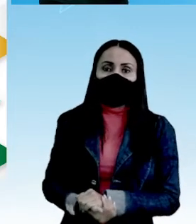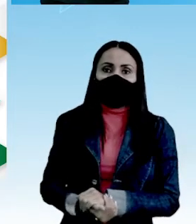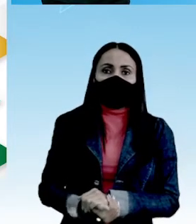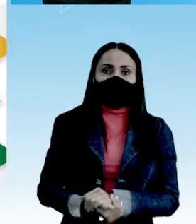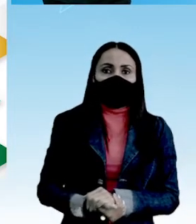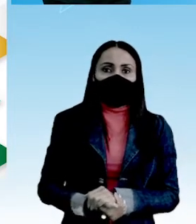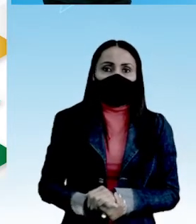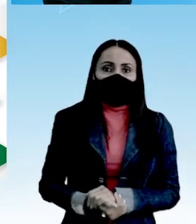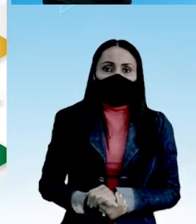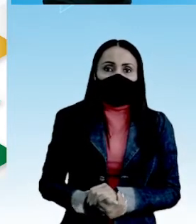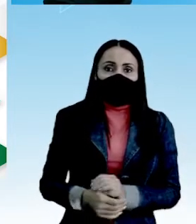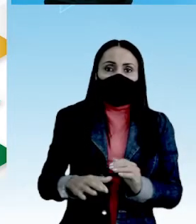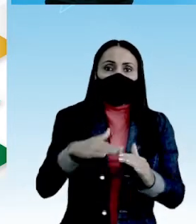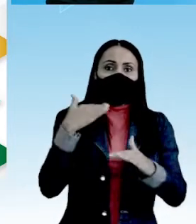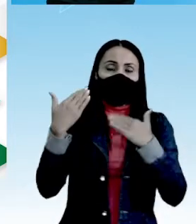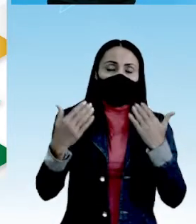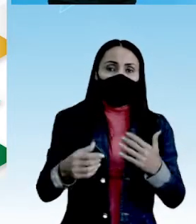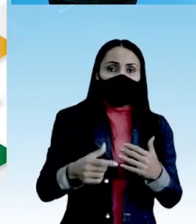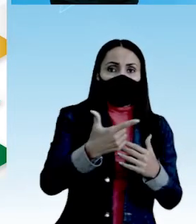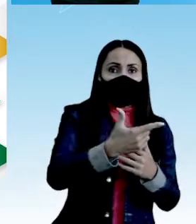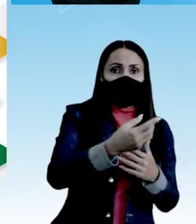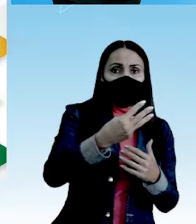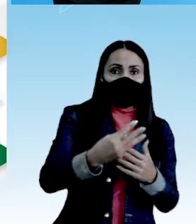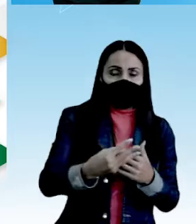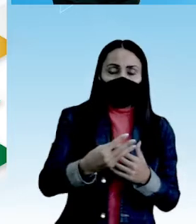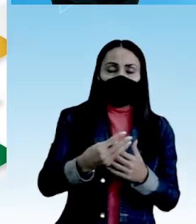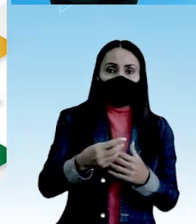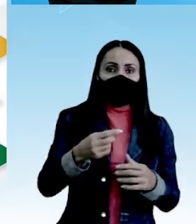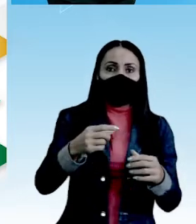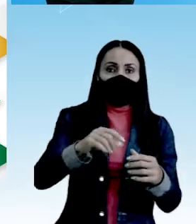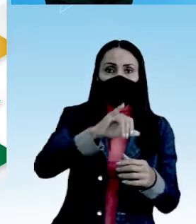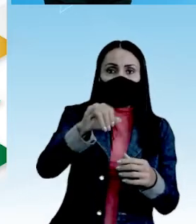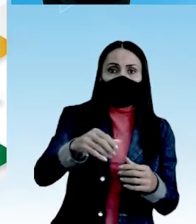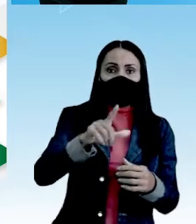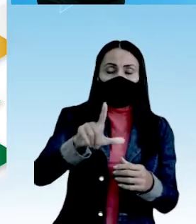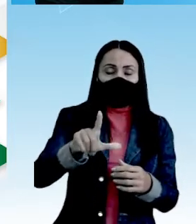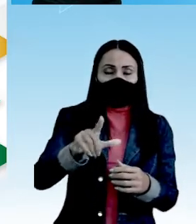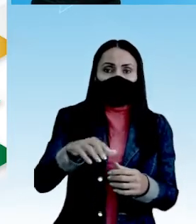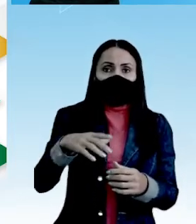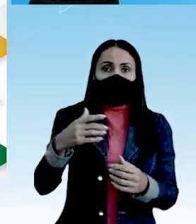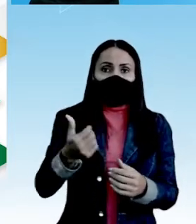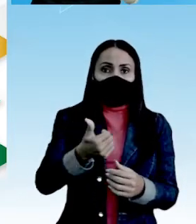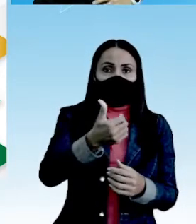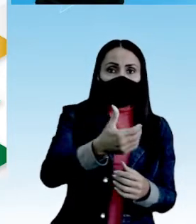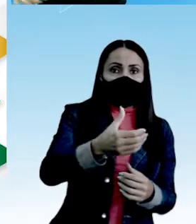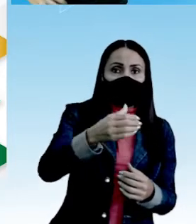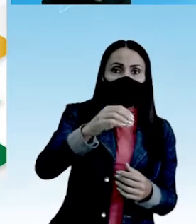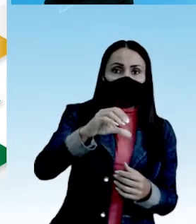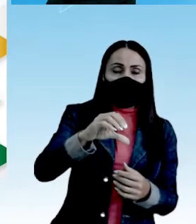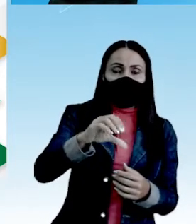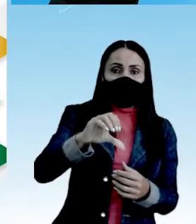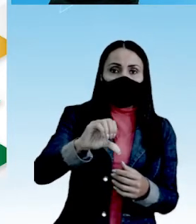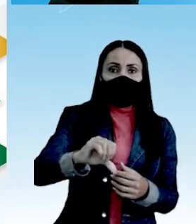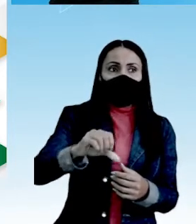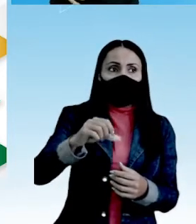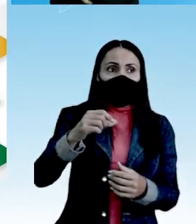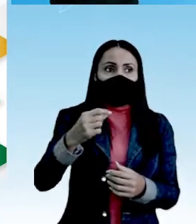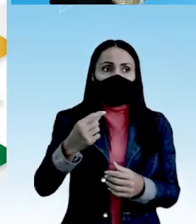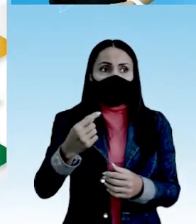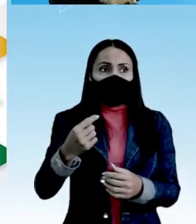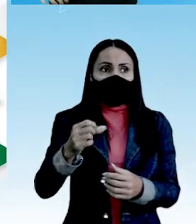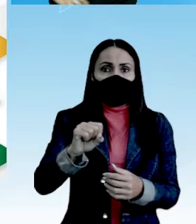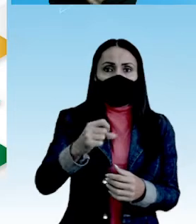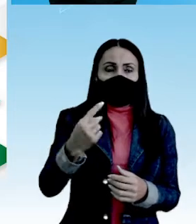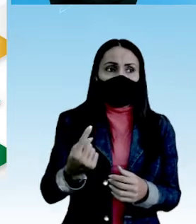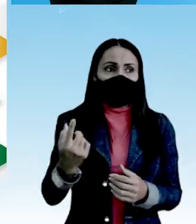Inglaterra, e faleceu em 23 de julho de 1911 em Londres, aos 27 anos. Já entra na lenda dos